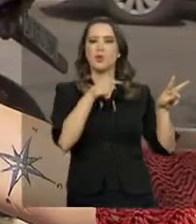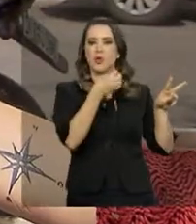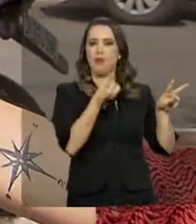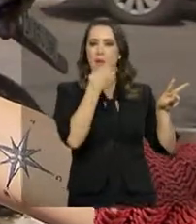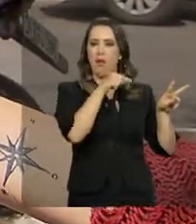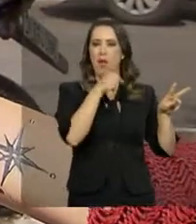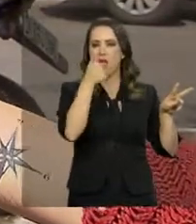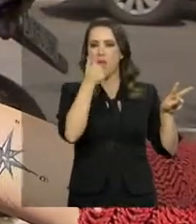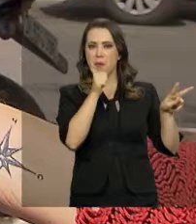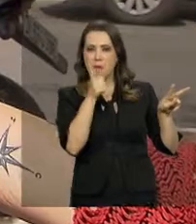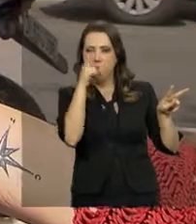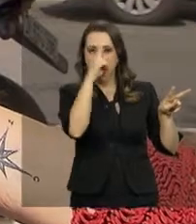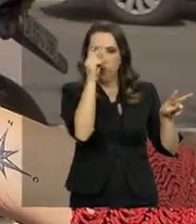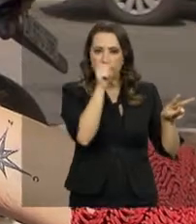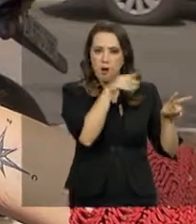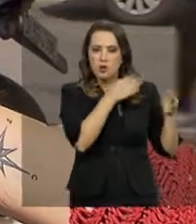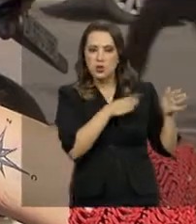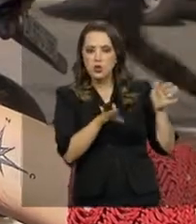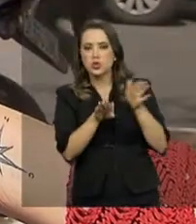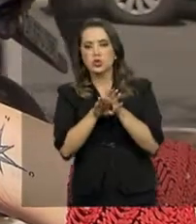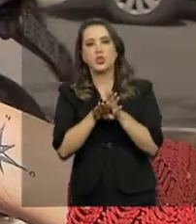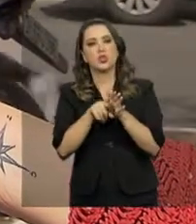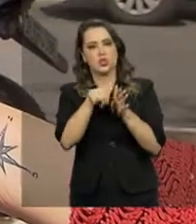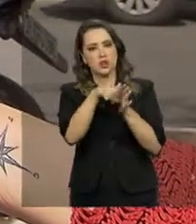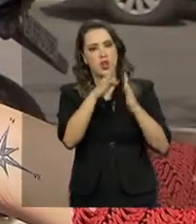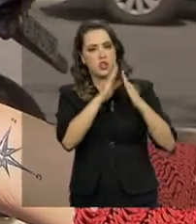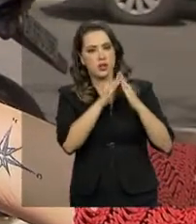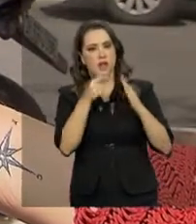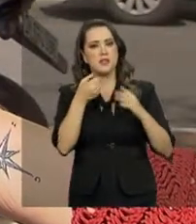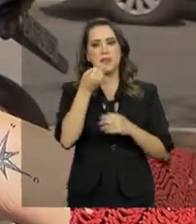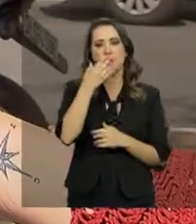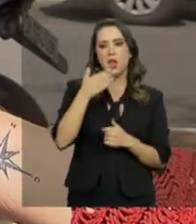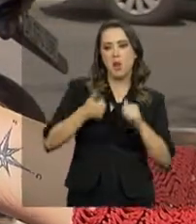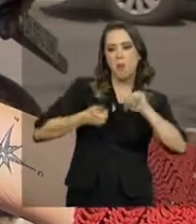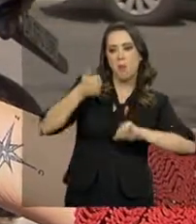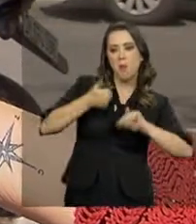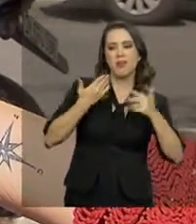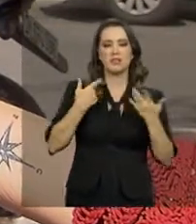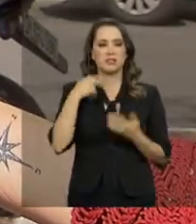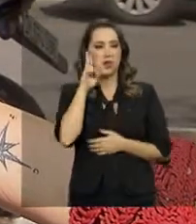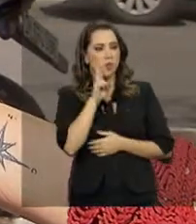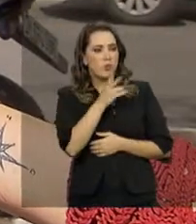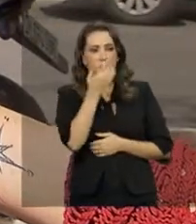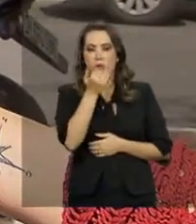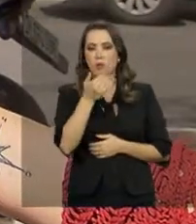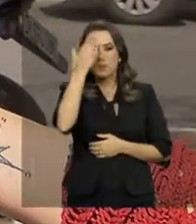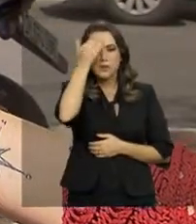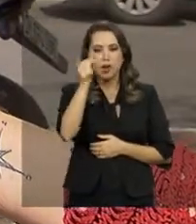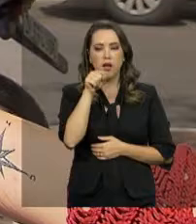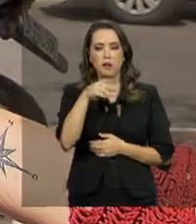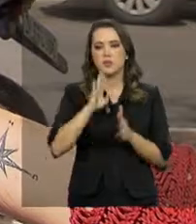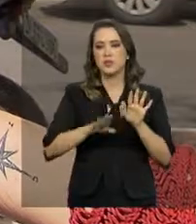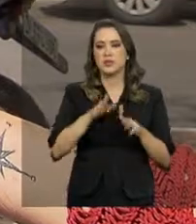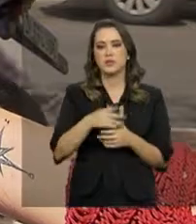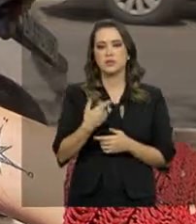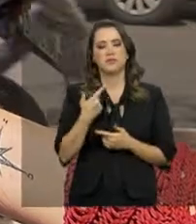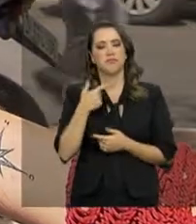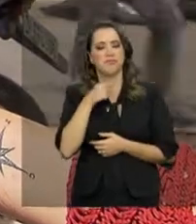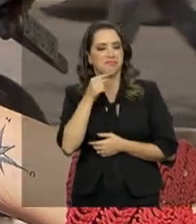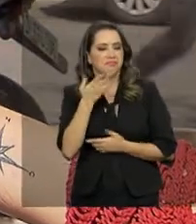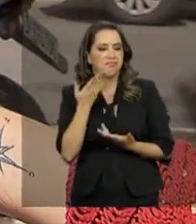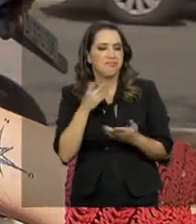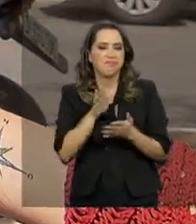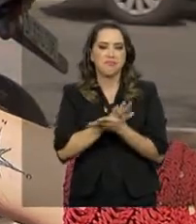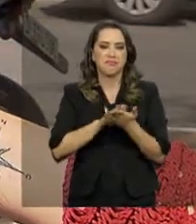bem se a pessoa vem de casa na situação bacana ou se ele não tá nem aí pra sua vida de repente ele não fez nem para a vida dele quem dirá a vida